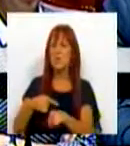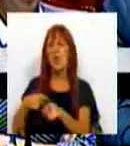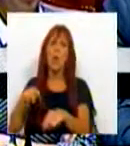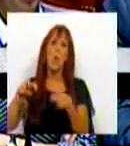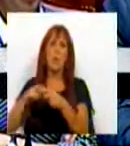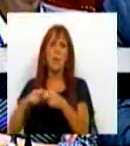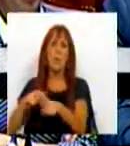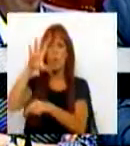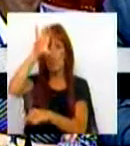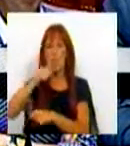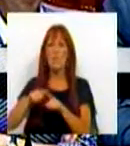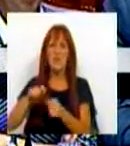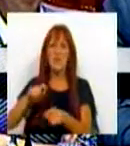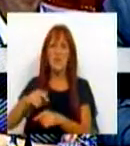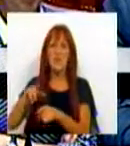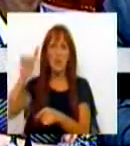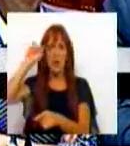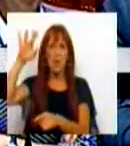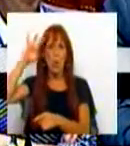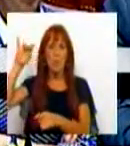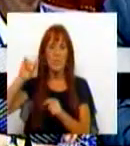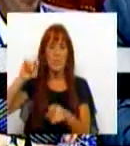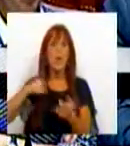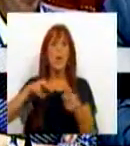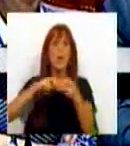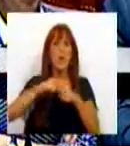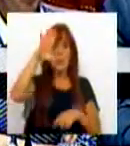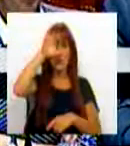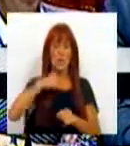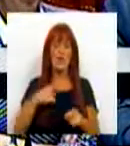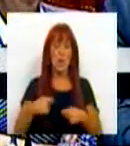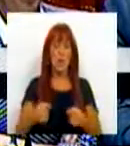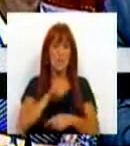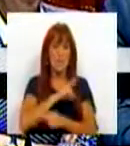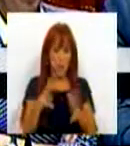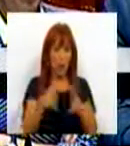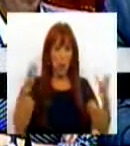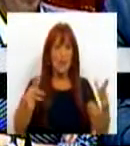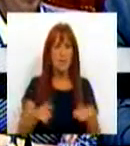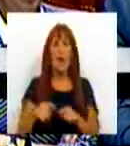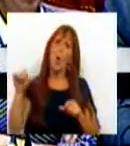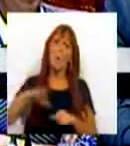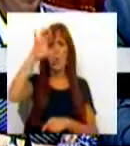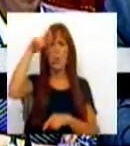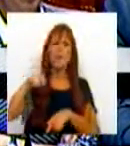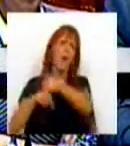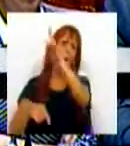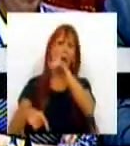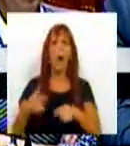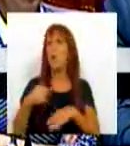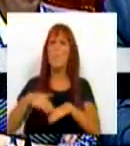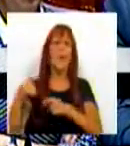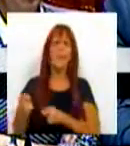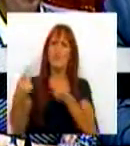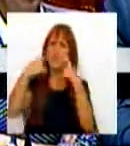déficit. Quando o problema do Governo é que consegue demonstrar que o investimento privado tem vindo a aumentar, então o mal do Governo, afinal, é que não